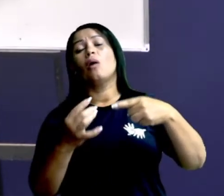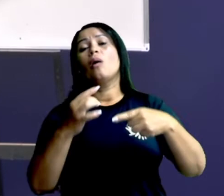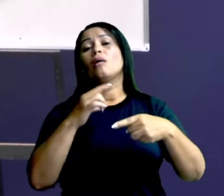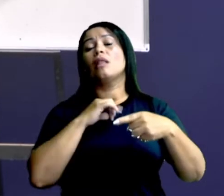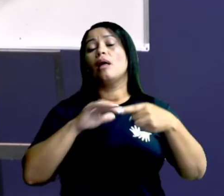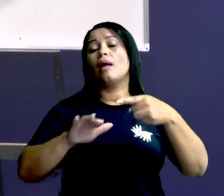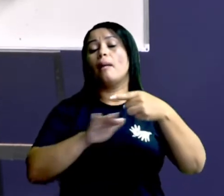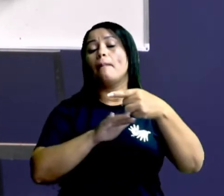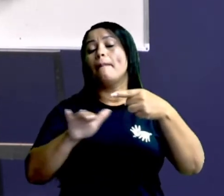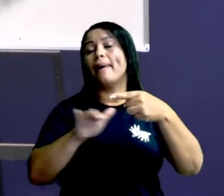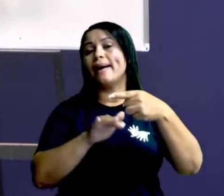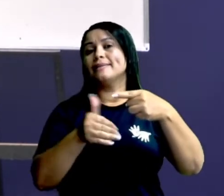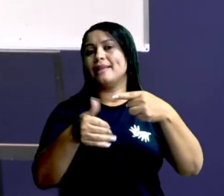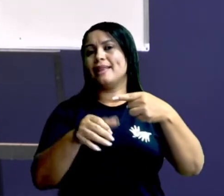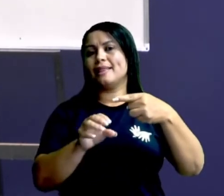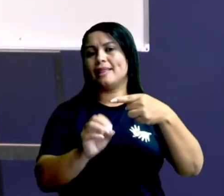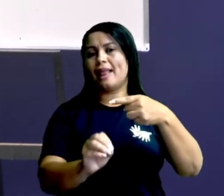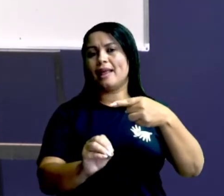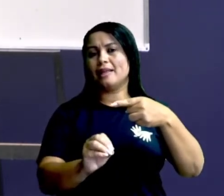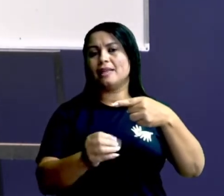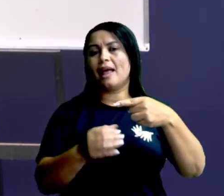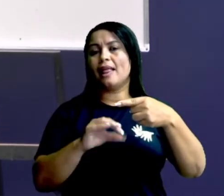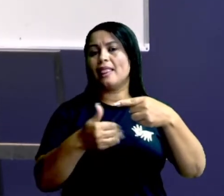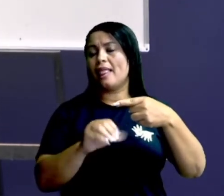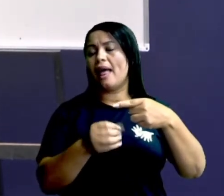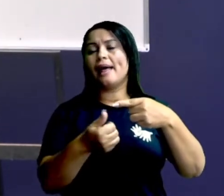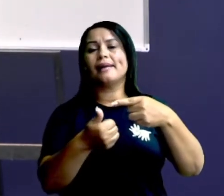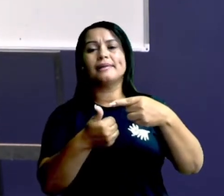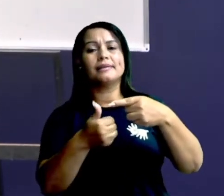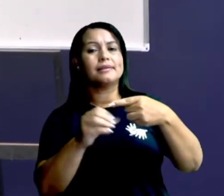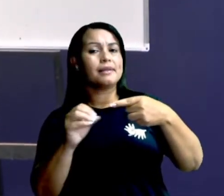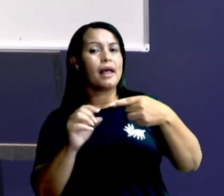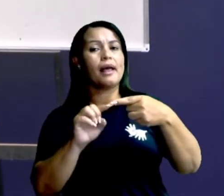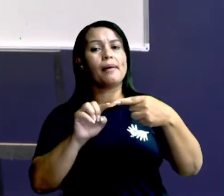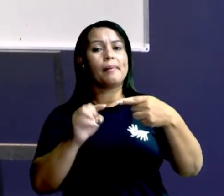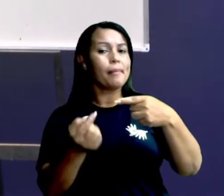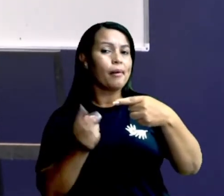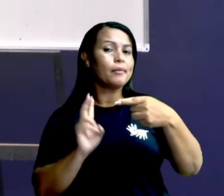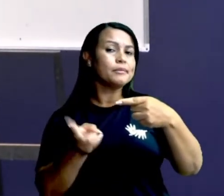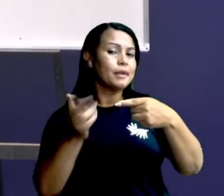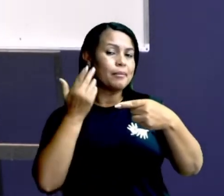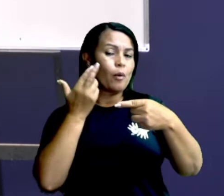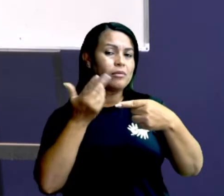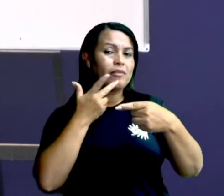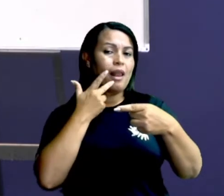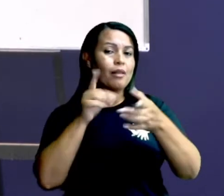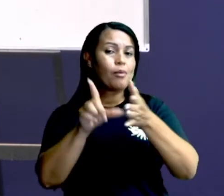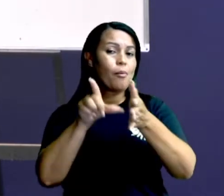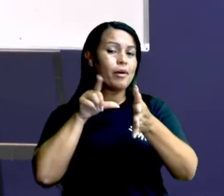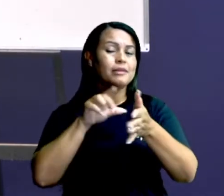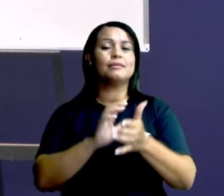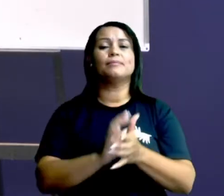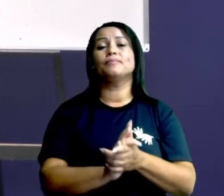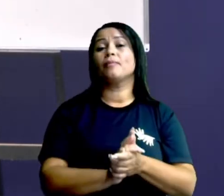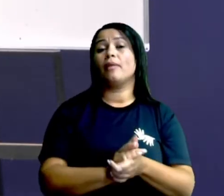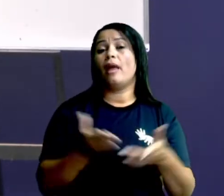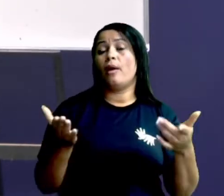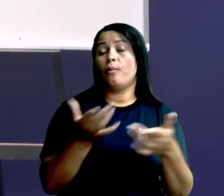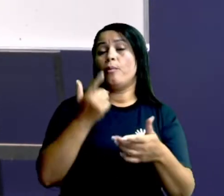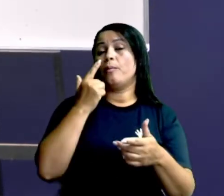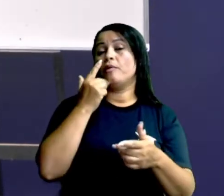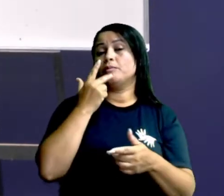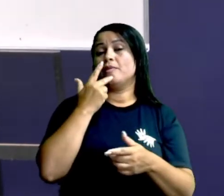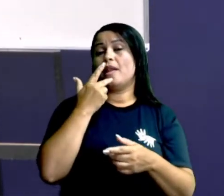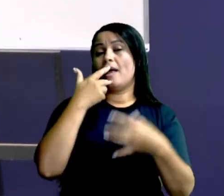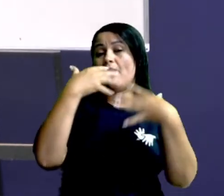a base é 10. 10, 100, 1000, como a gente tinha visto lá no começo. Vamos ver. Vamos agora